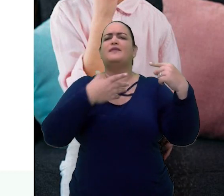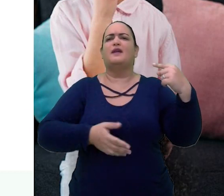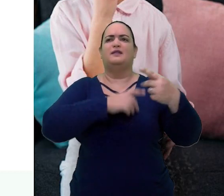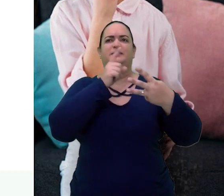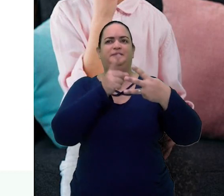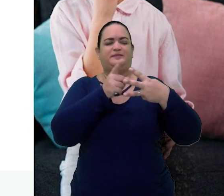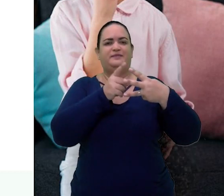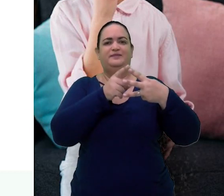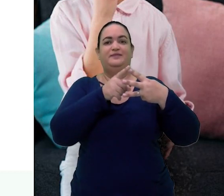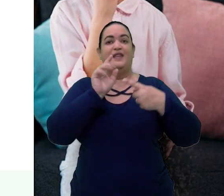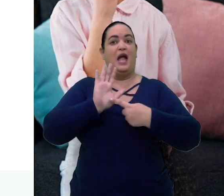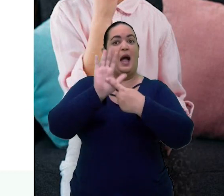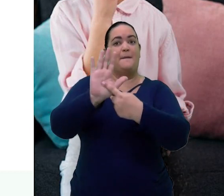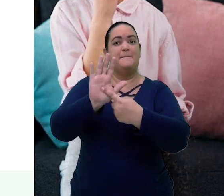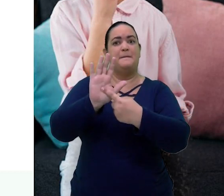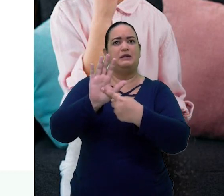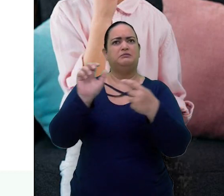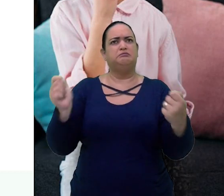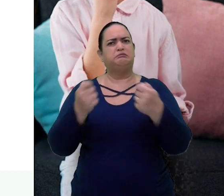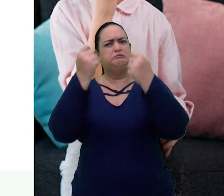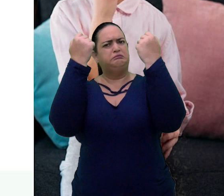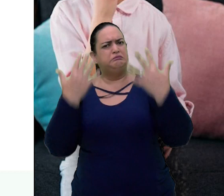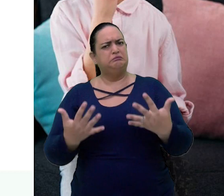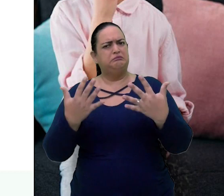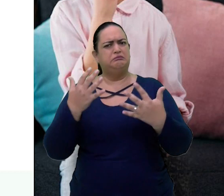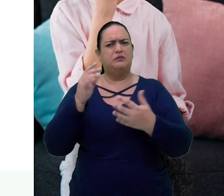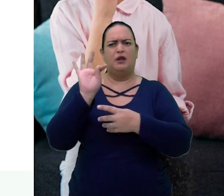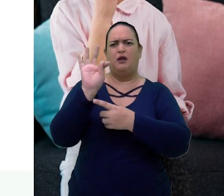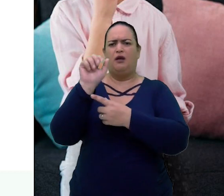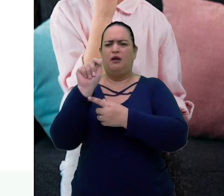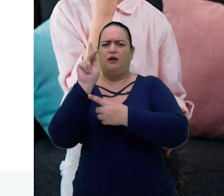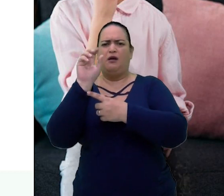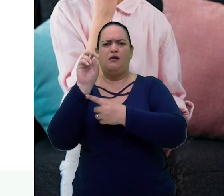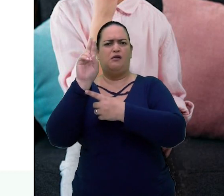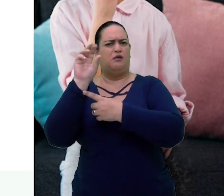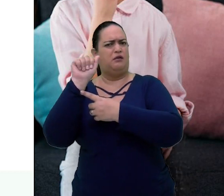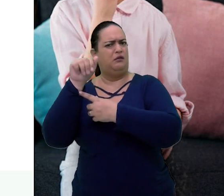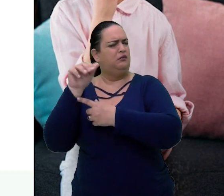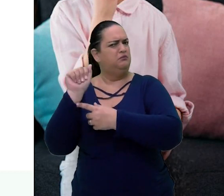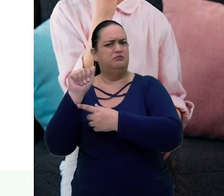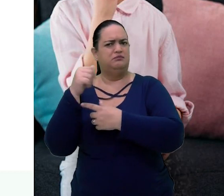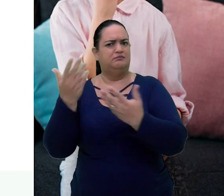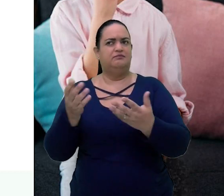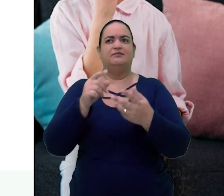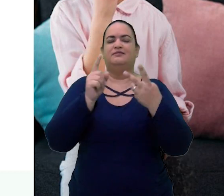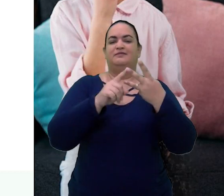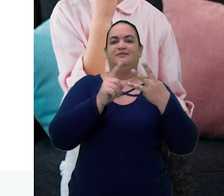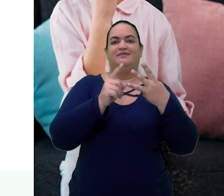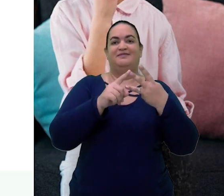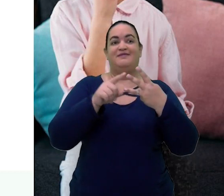apresentar o que é o Festival Tacorama, qual a importância dele, né, para os nossos alunos. Estimular o interesse dos alunos em relação